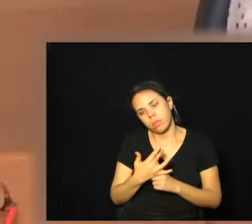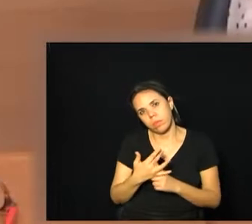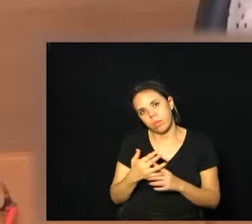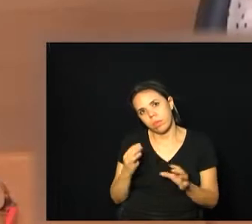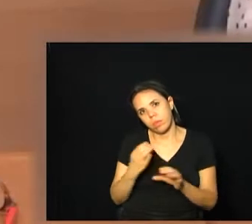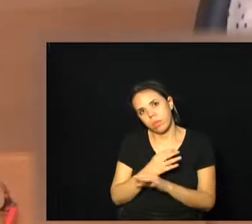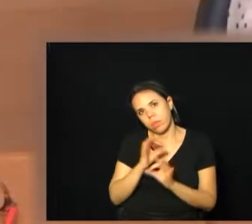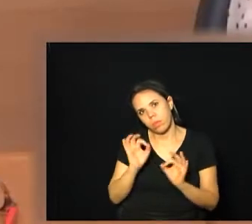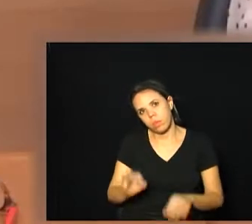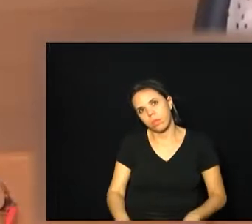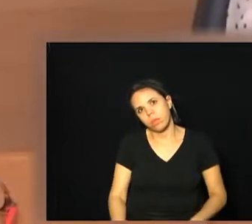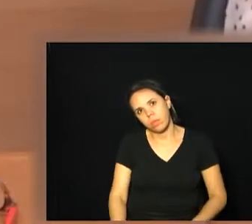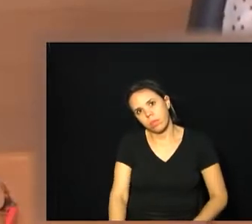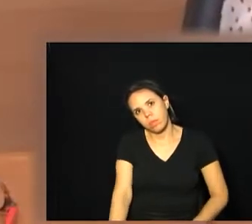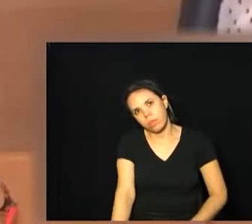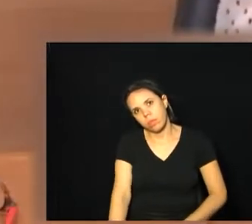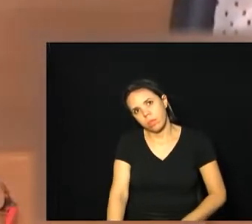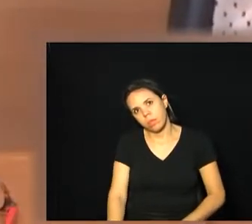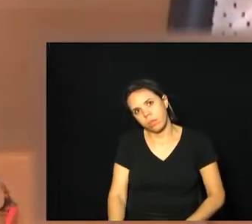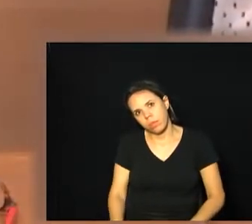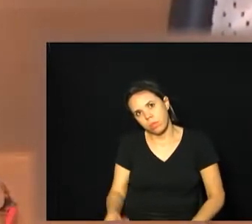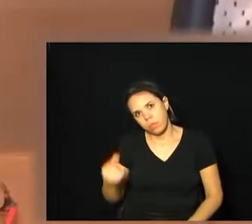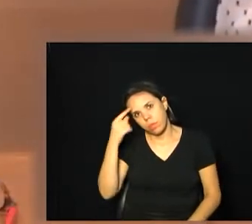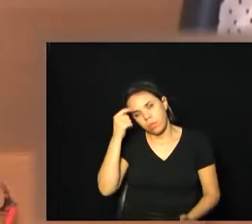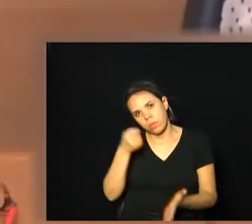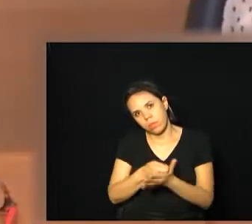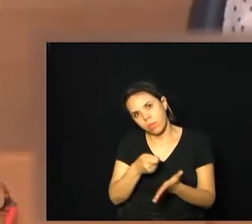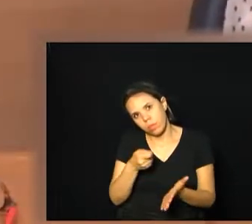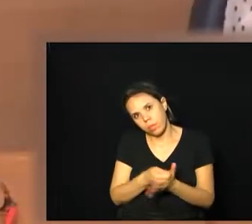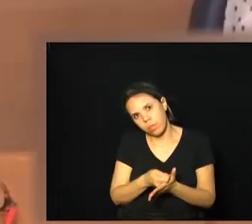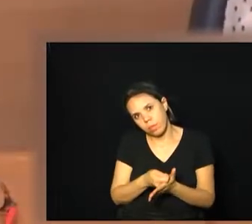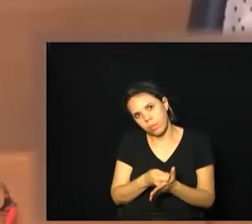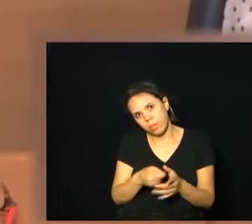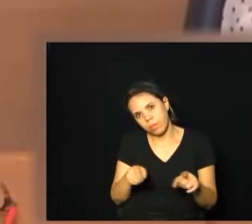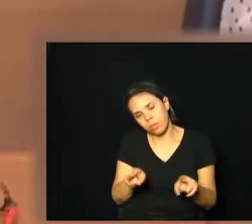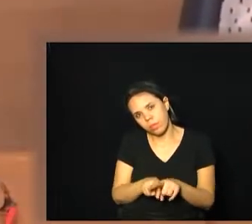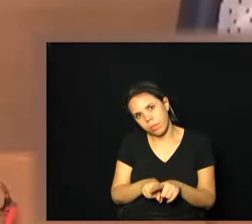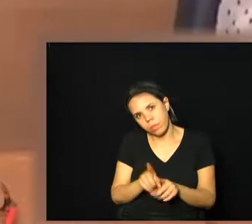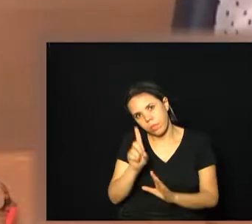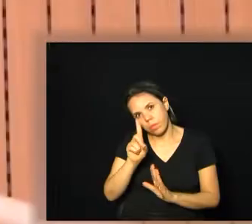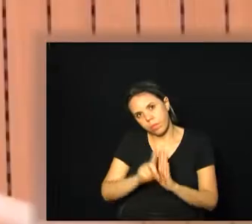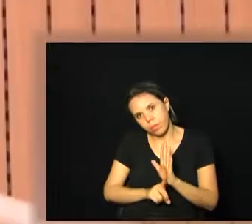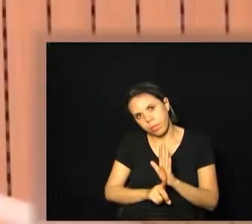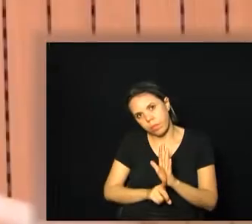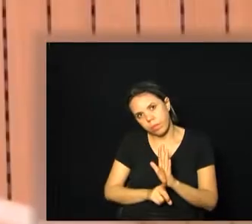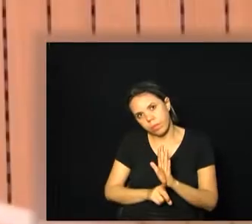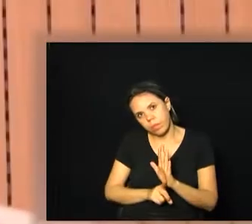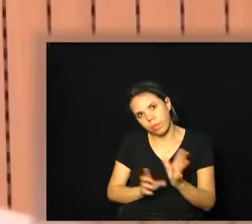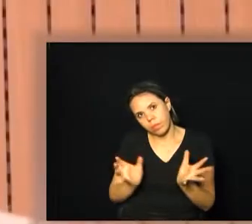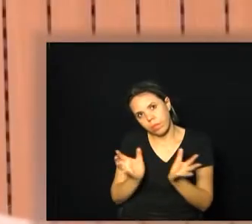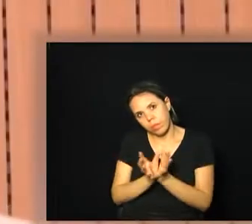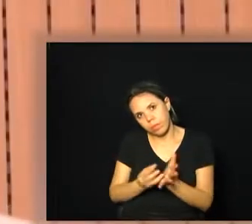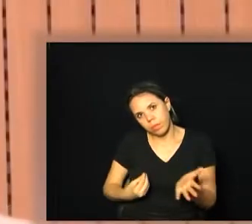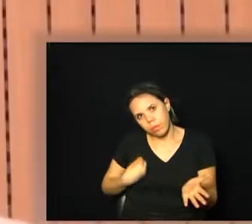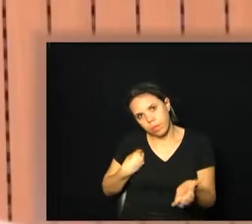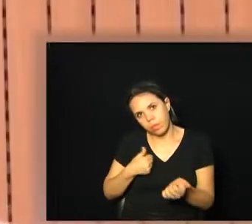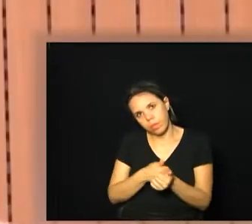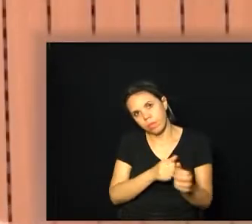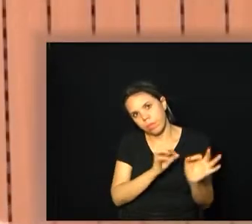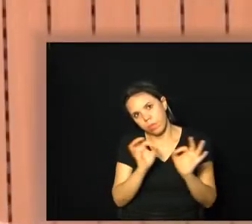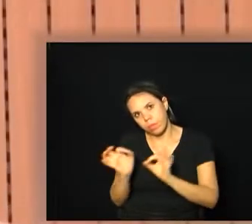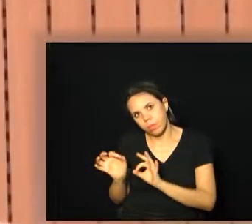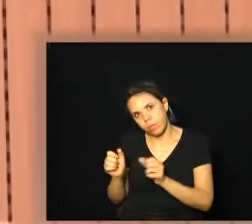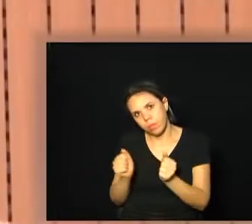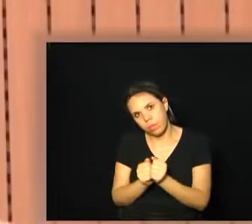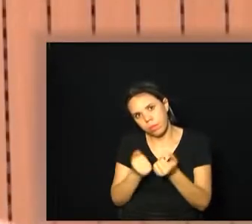plena, né, conscientes dos deveres e também dos direitos. A comissão estará acompanhando e